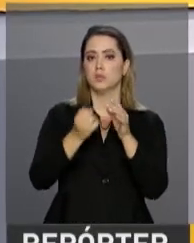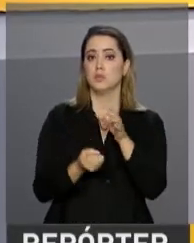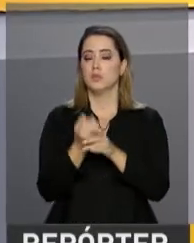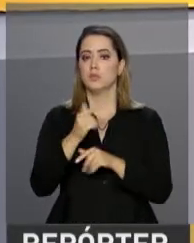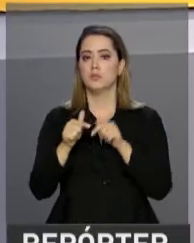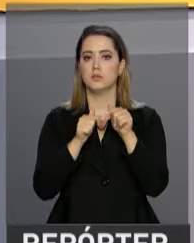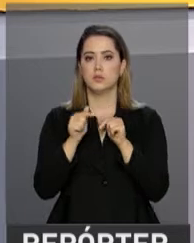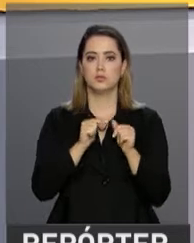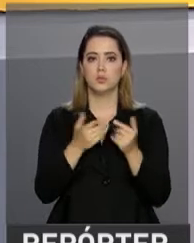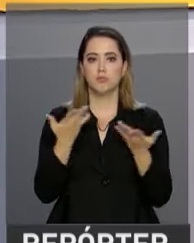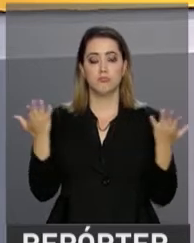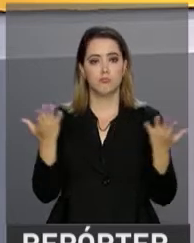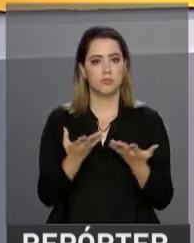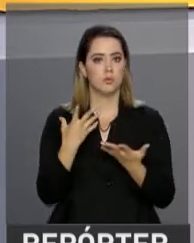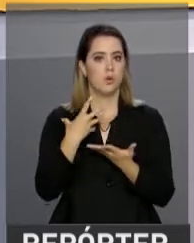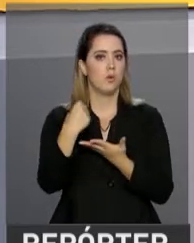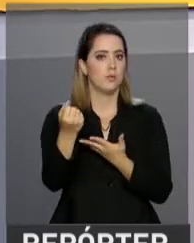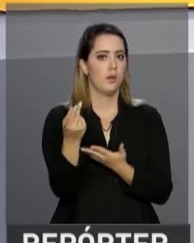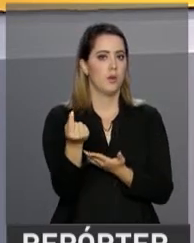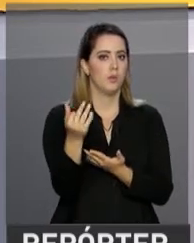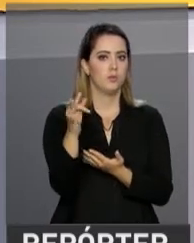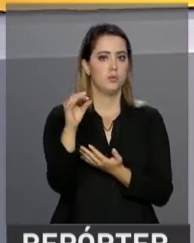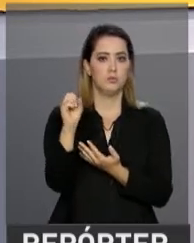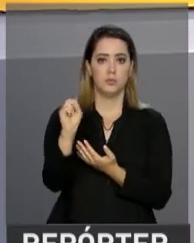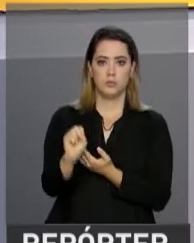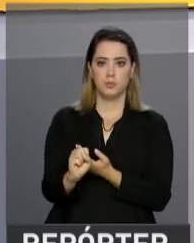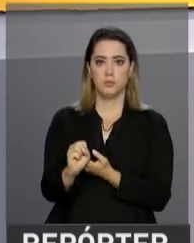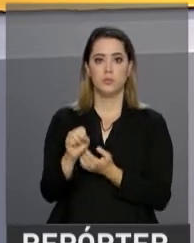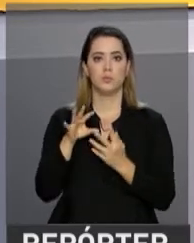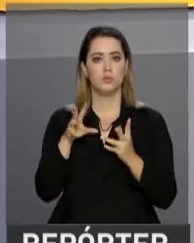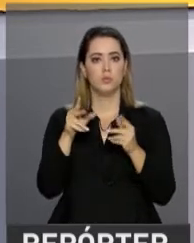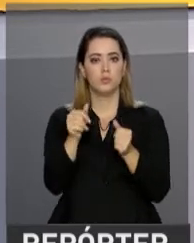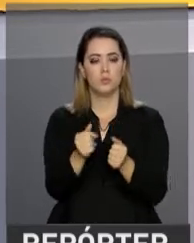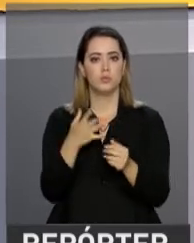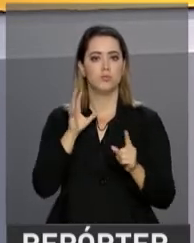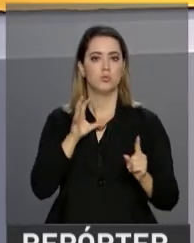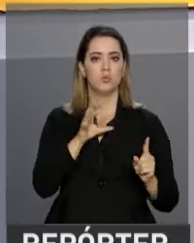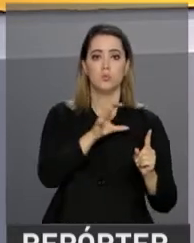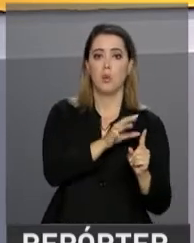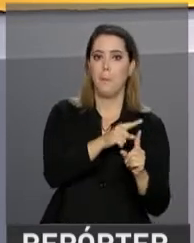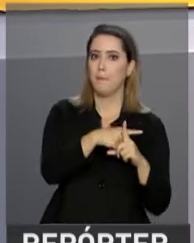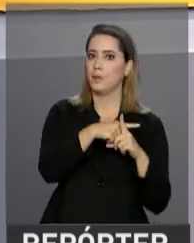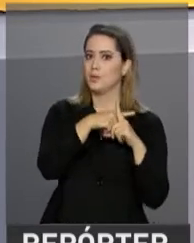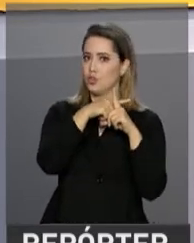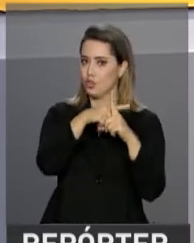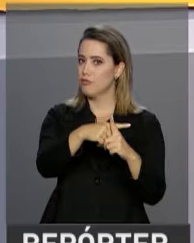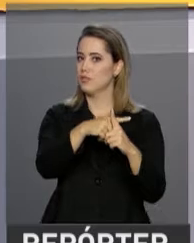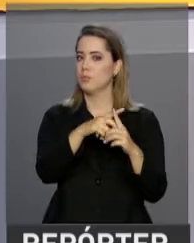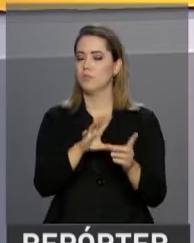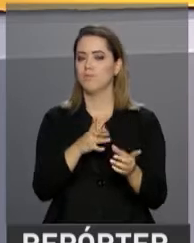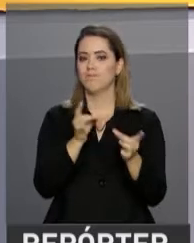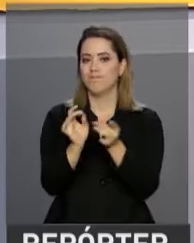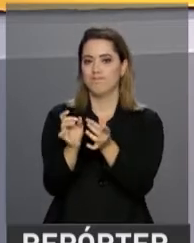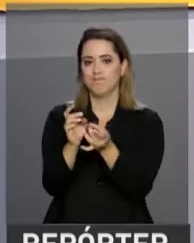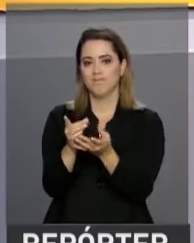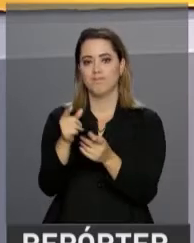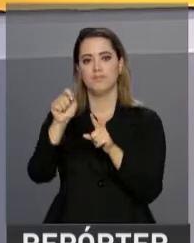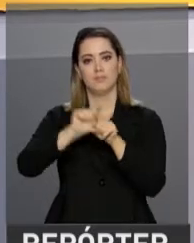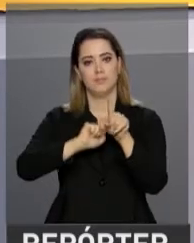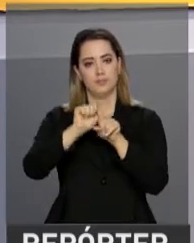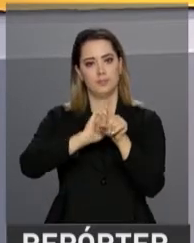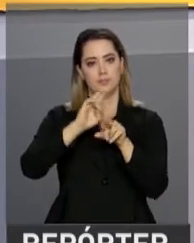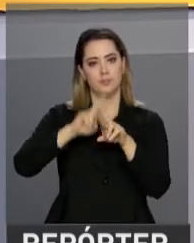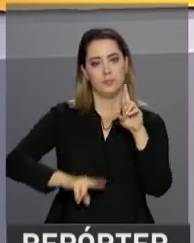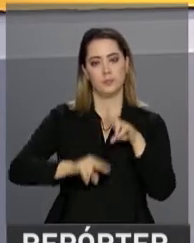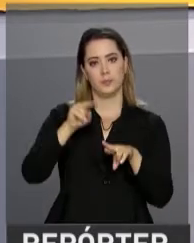e o efeito dos saques das contas inativas do fgts tudo isso impactou positivamente o varejo no mês de junho